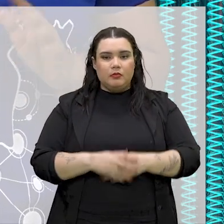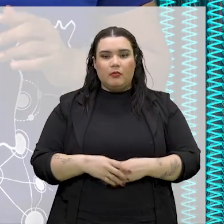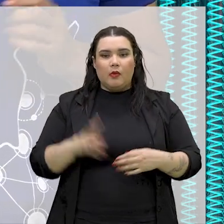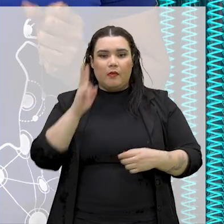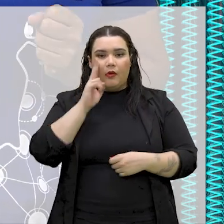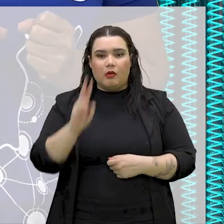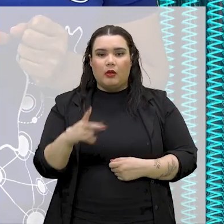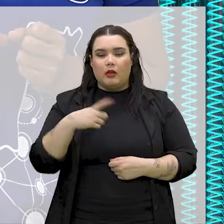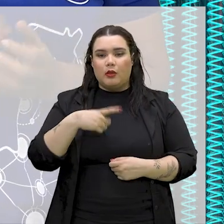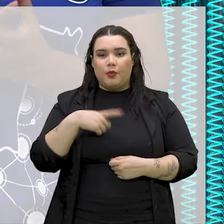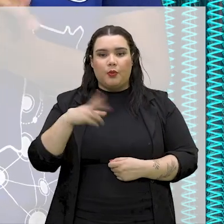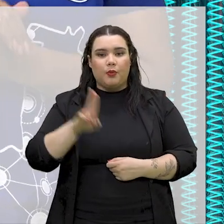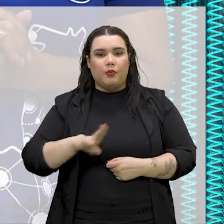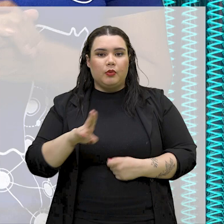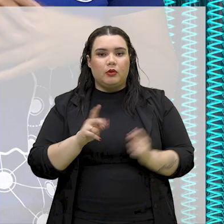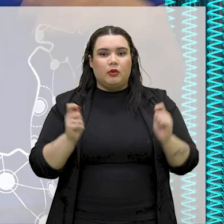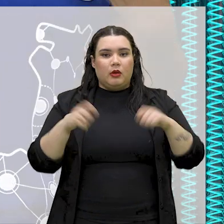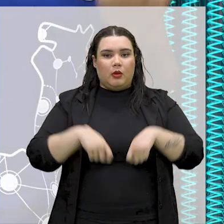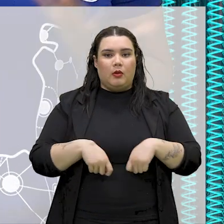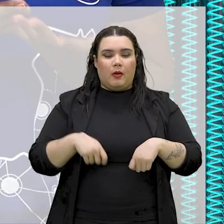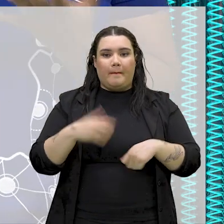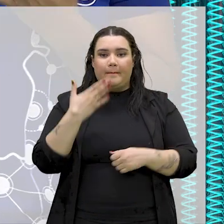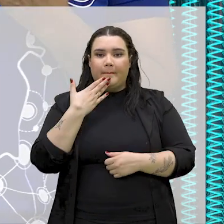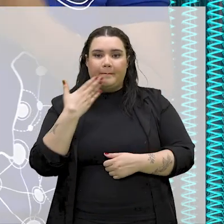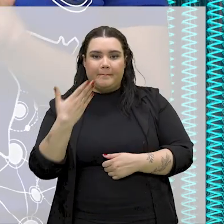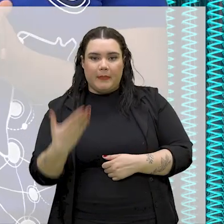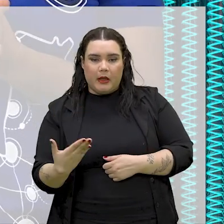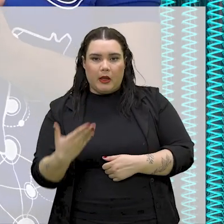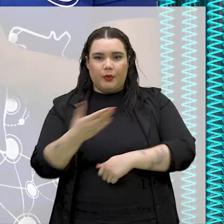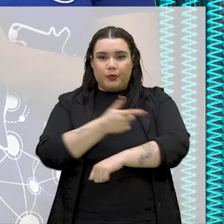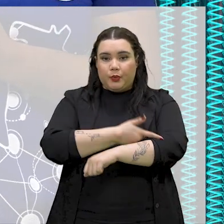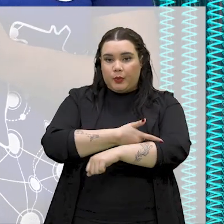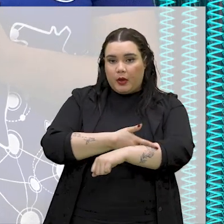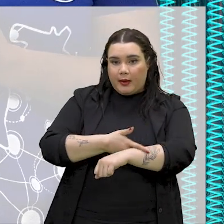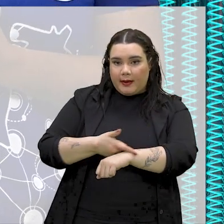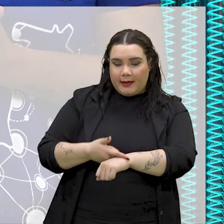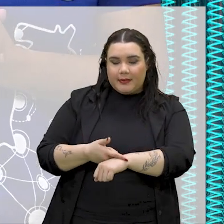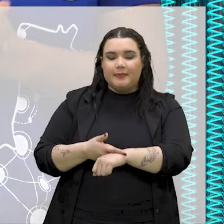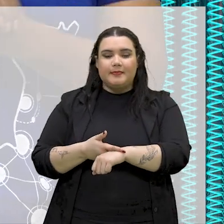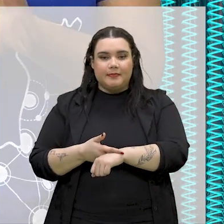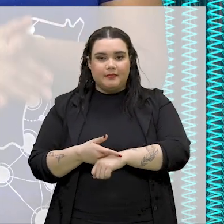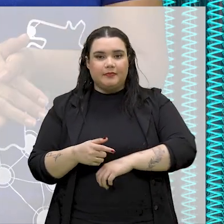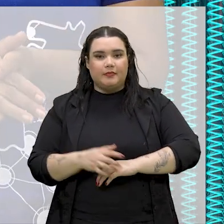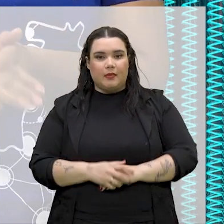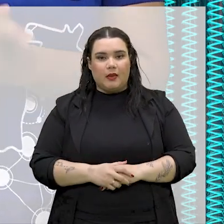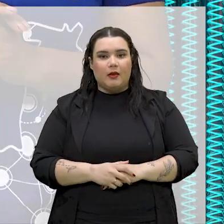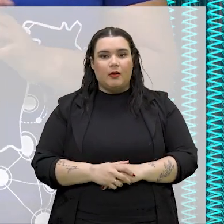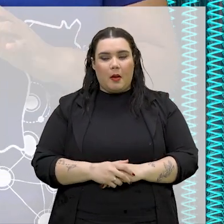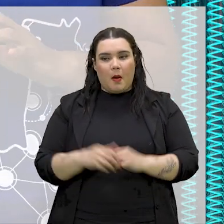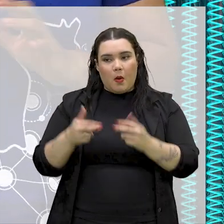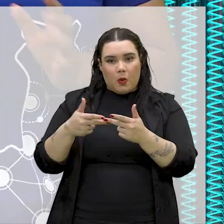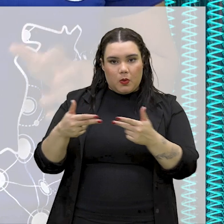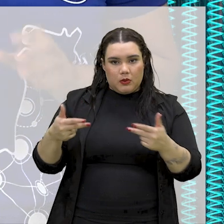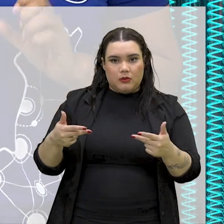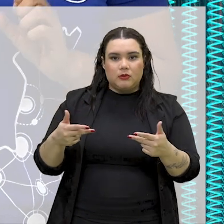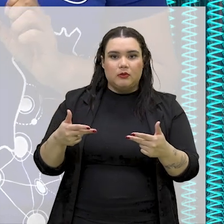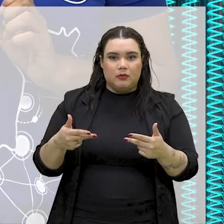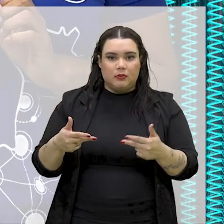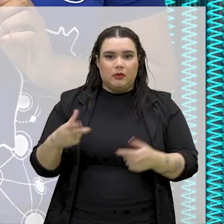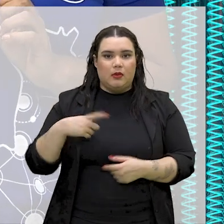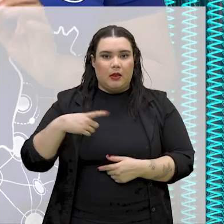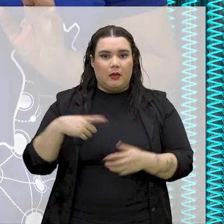que eu posso utilizá-lo para pedir de forma educada, bem fofa, algo de alguém. Então, ele virá